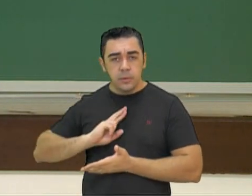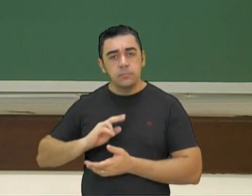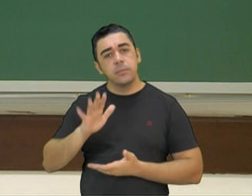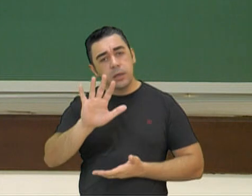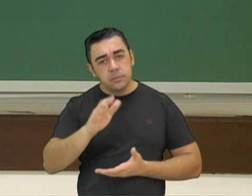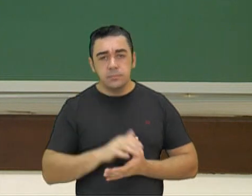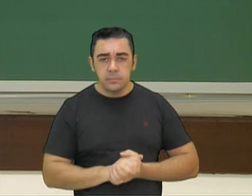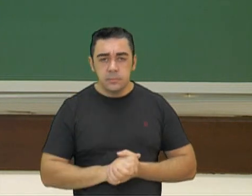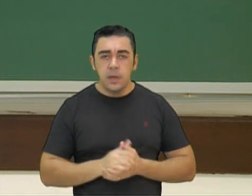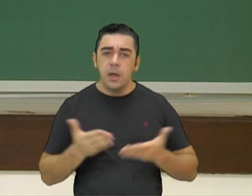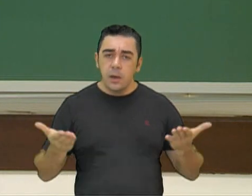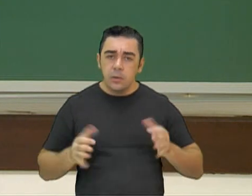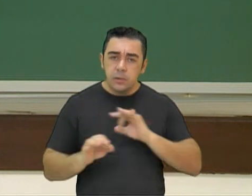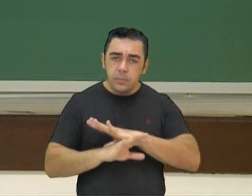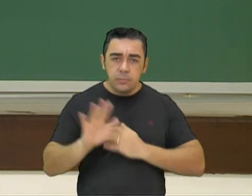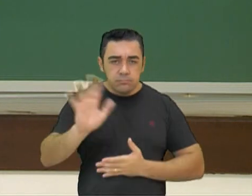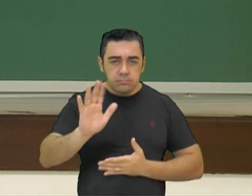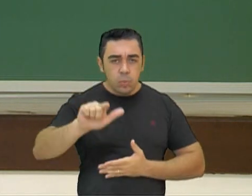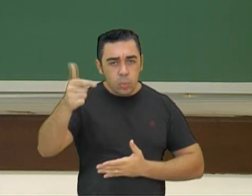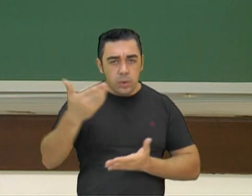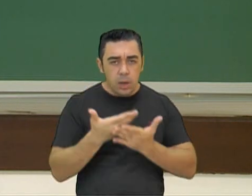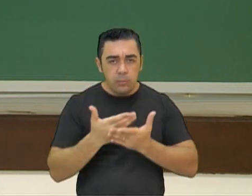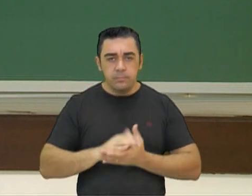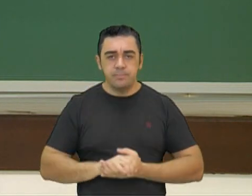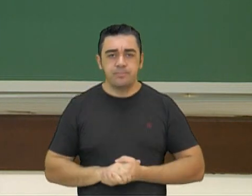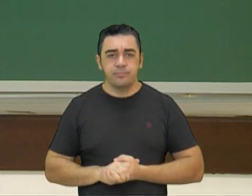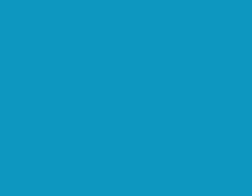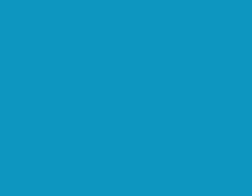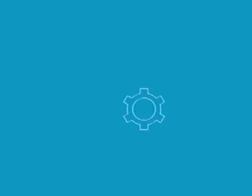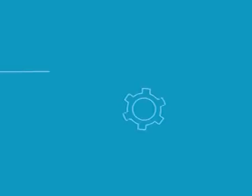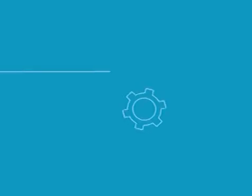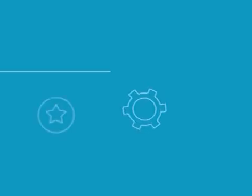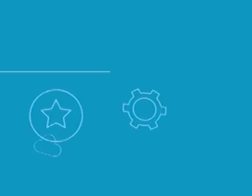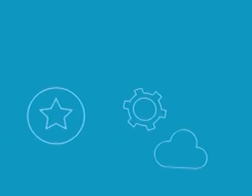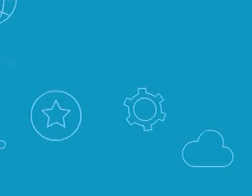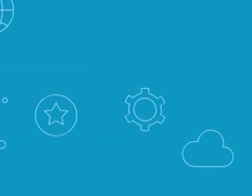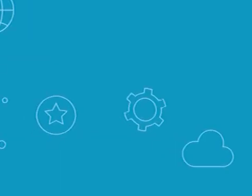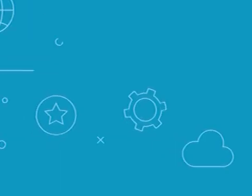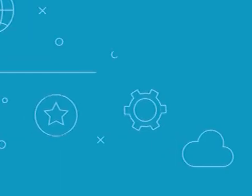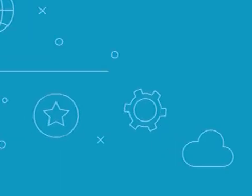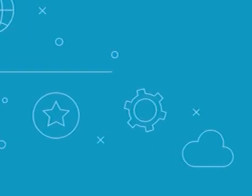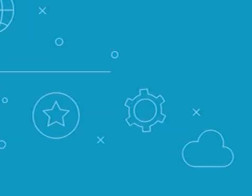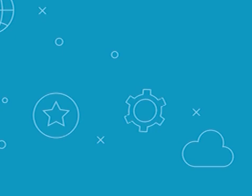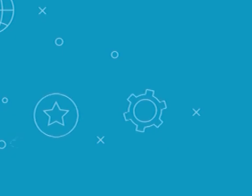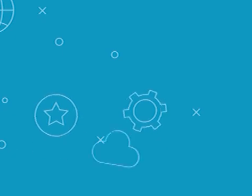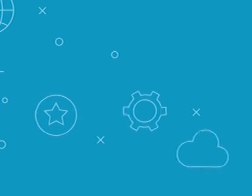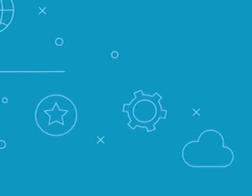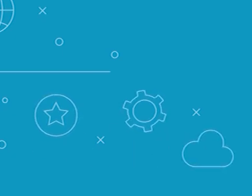isso aí. Ficamos por aqui e até a próxima.